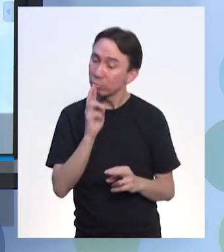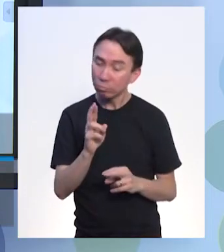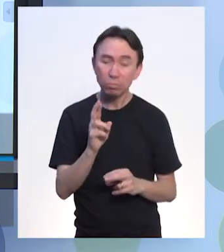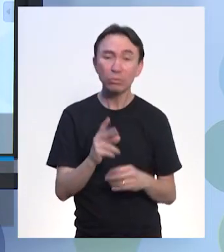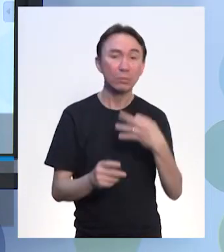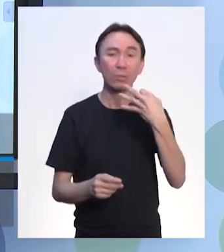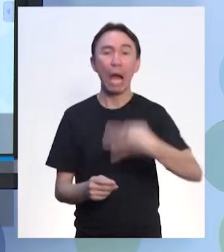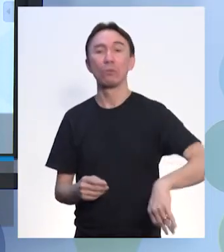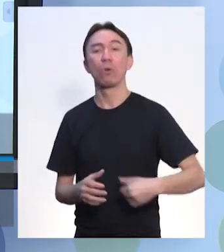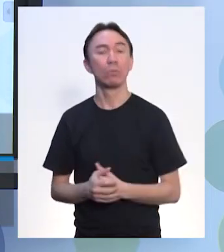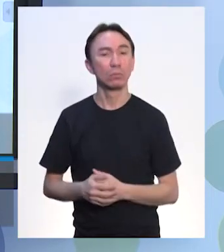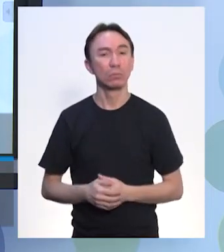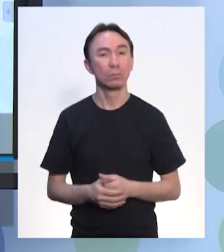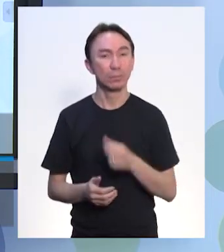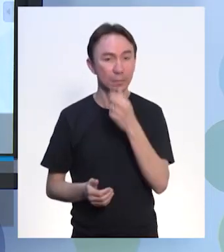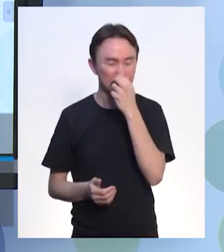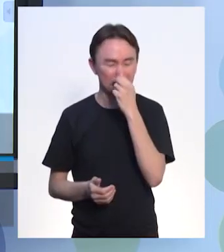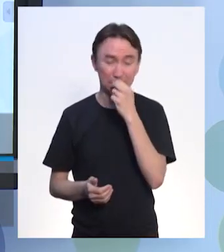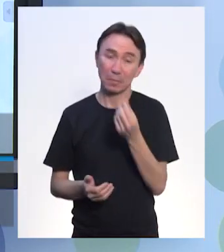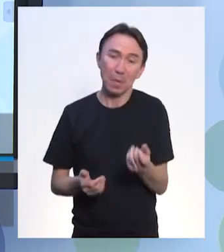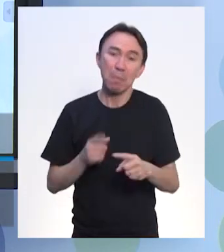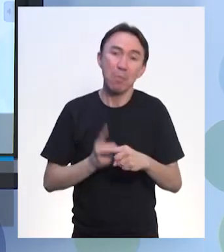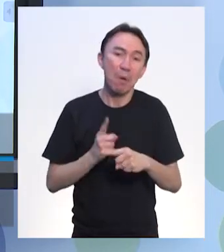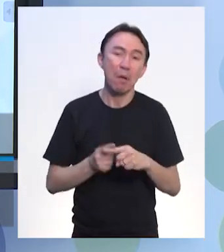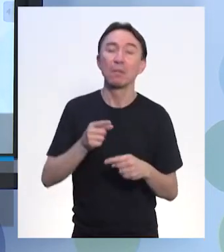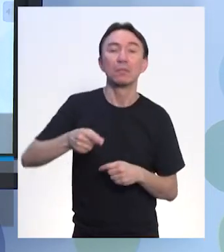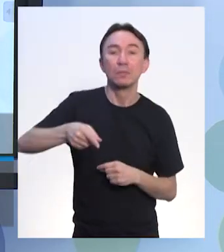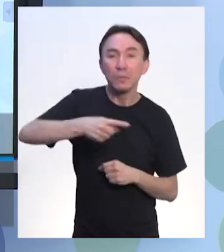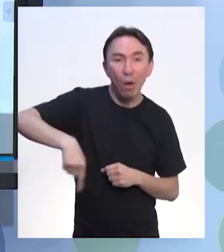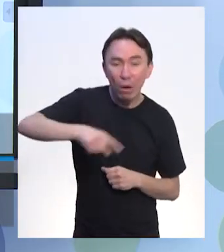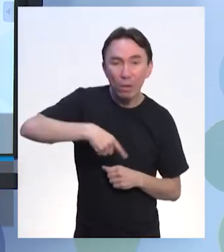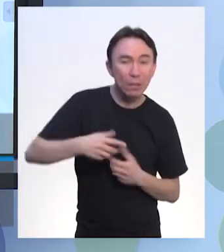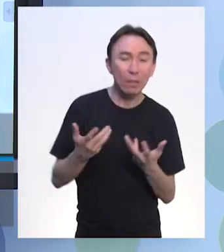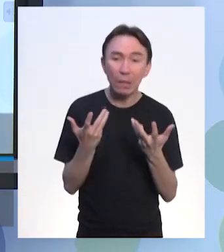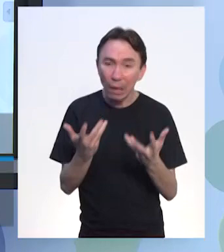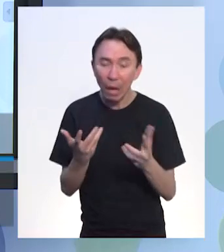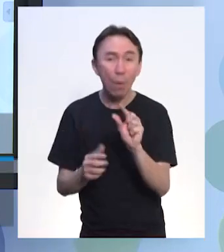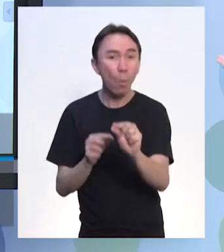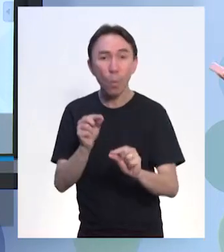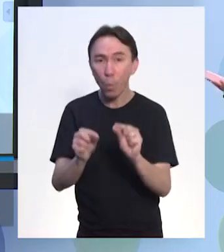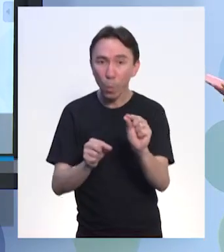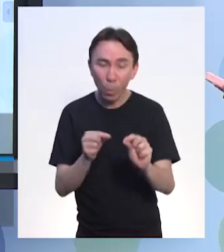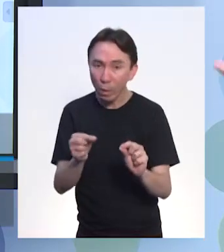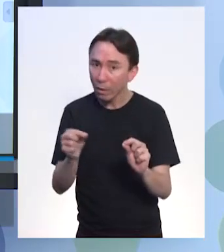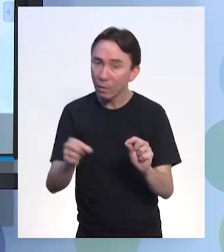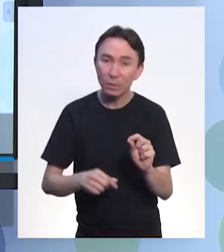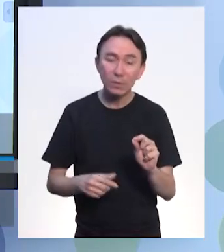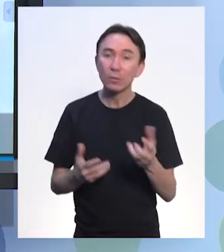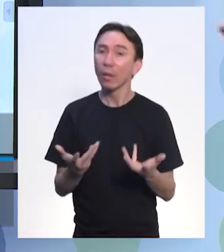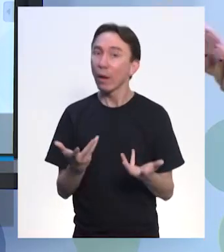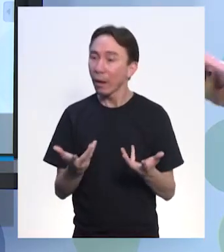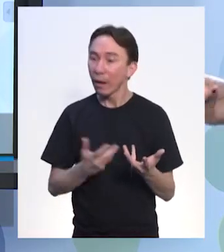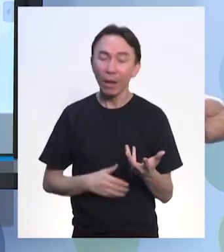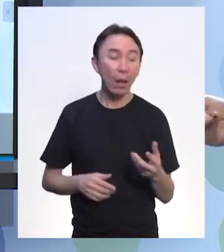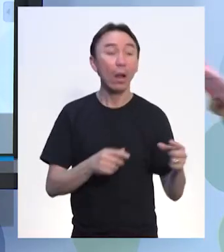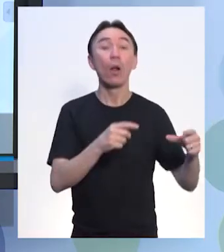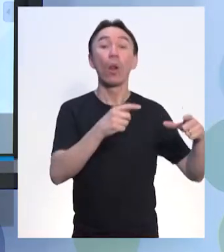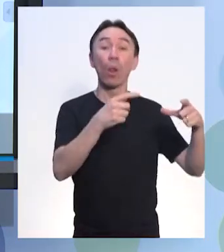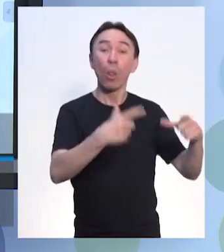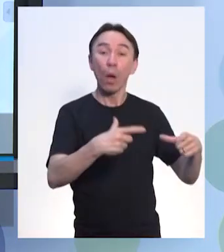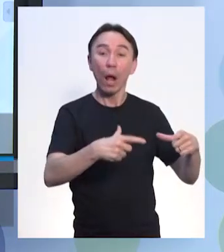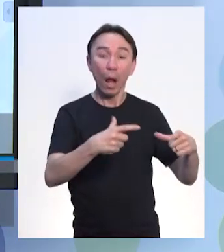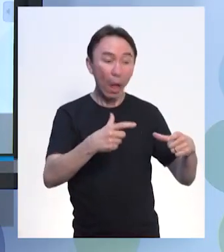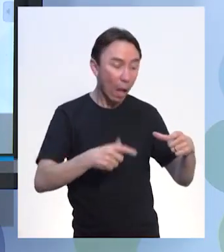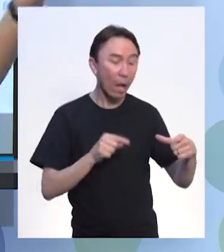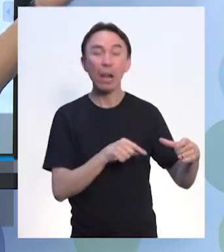essa pergunta. Por quê? Porque a gente realmente, a gente procura para que a gente comece a usar esses espaços e a